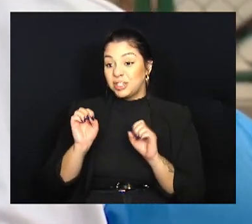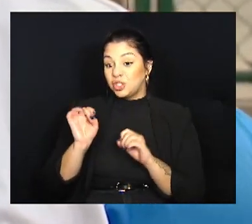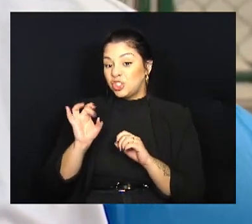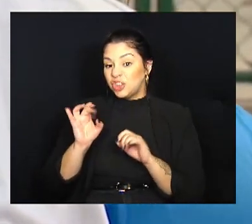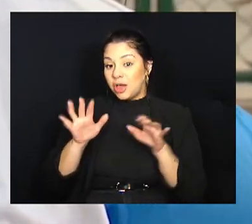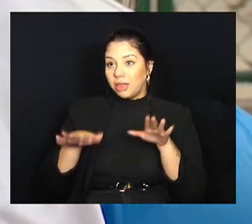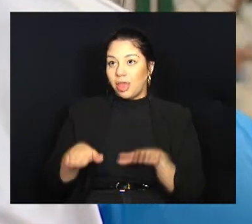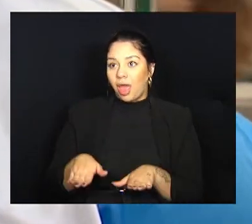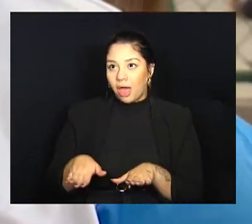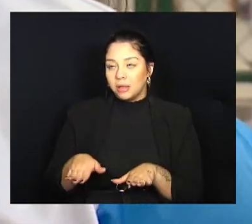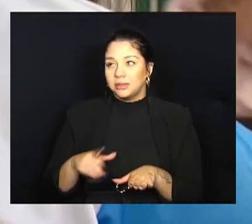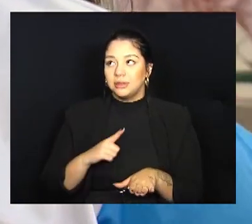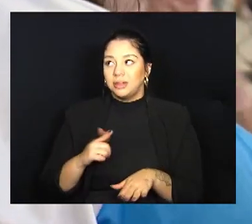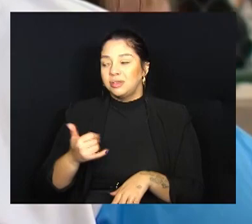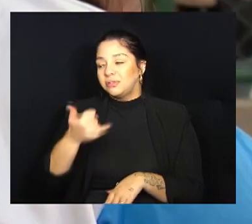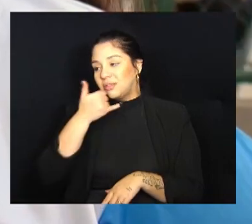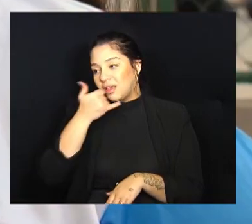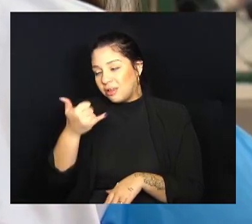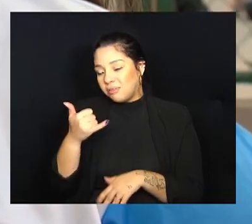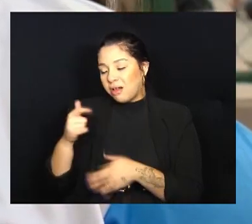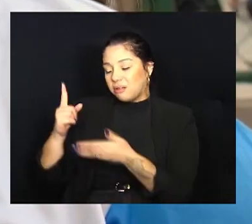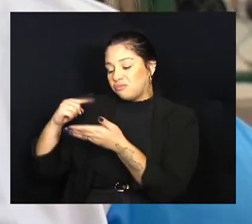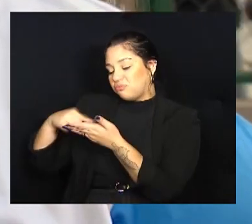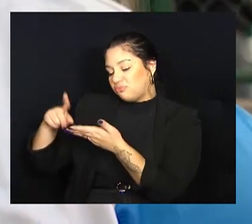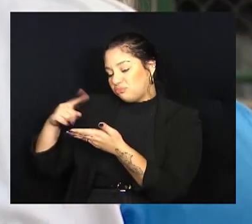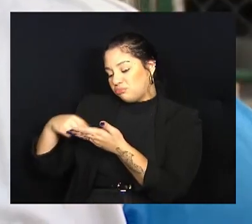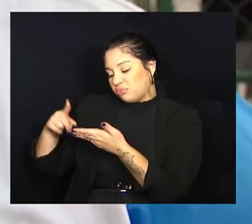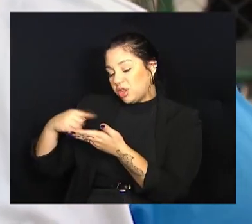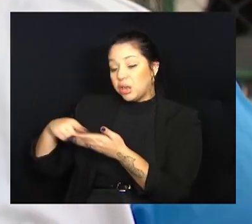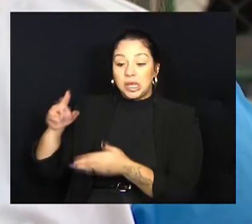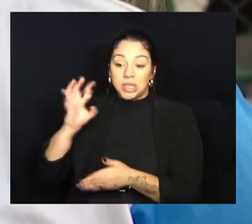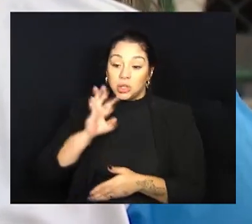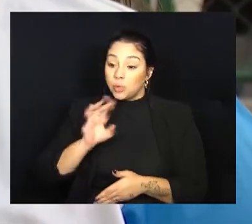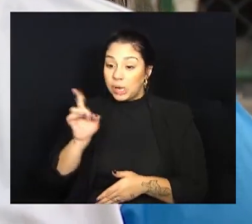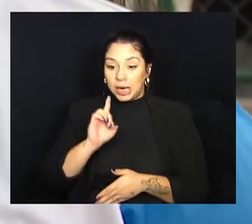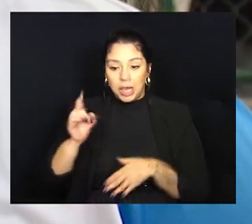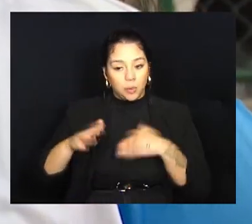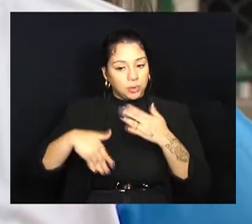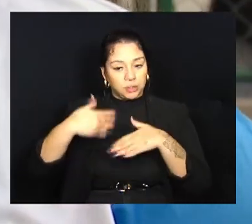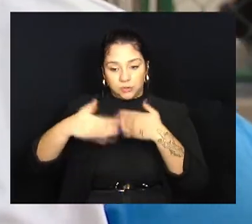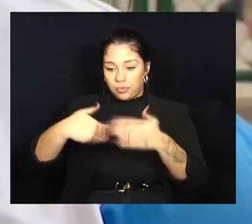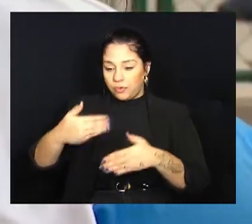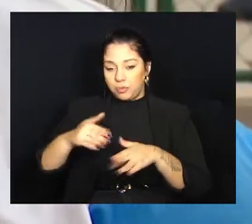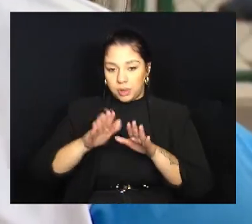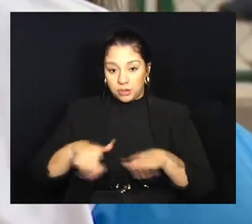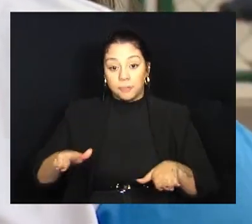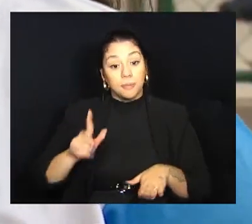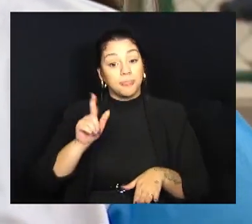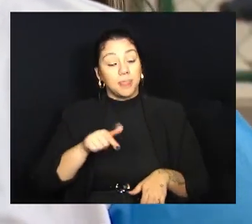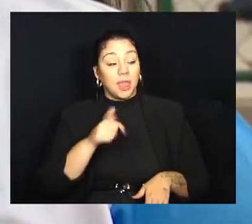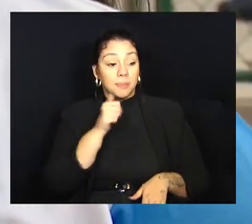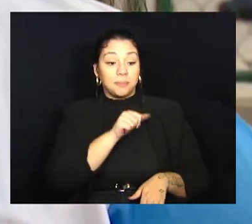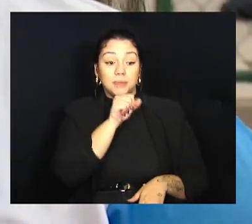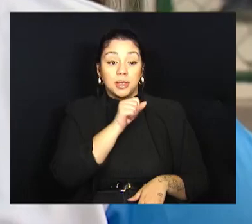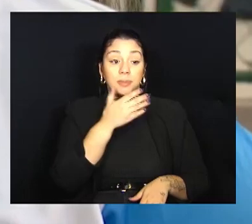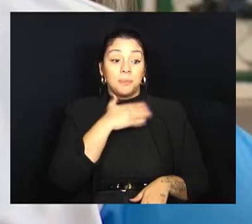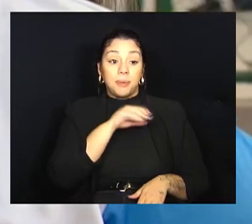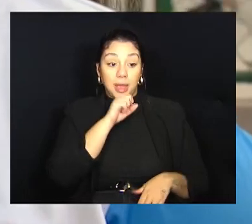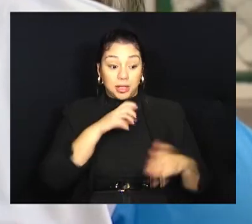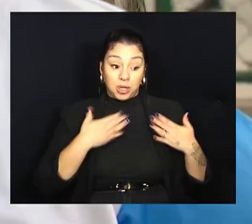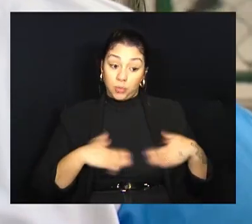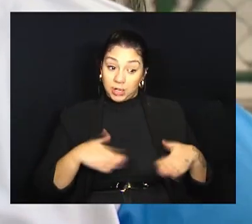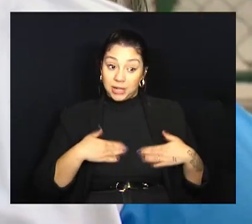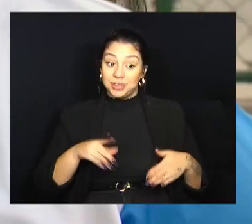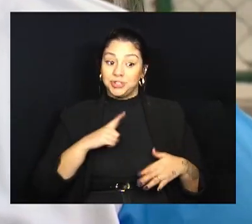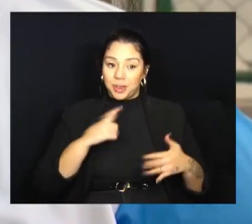celular, o que acaba não sendo muito legal para o desenvolvimento deles. Então a nossa intenção é trazer a tranquilidade para os pais, de que eles vão estar